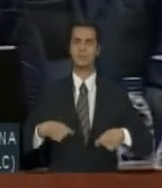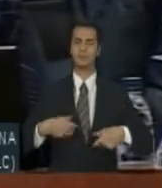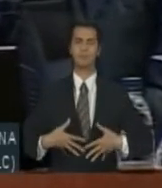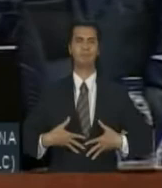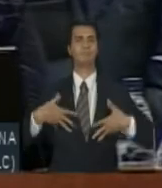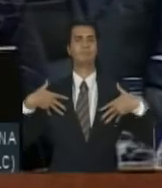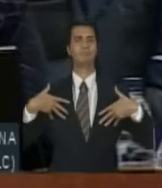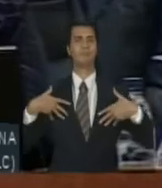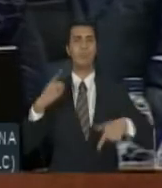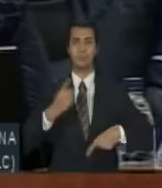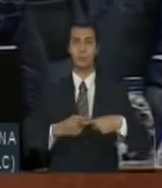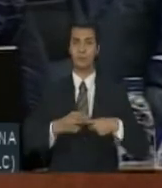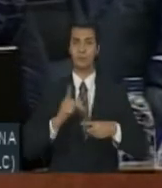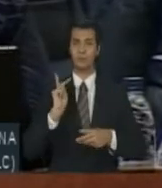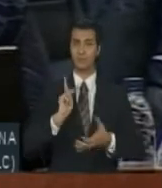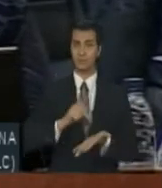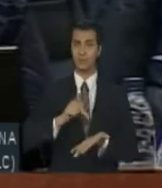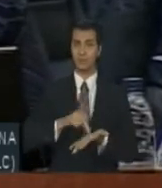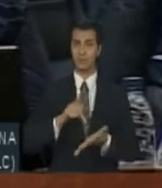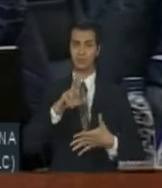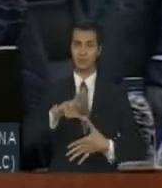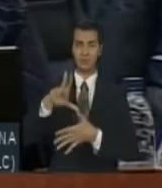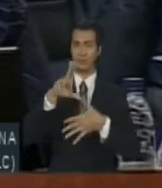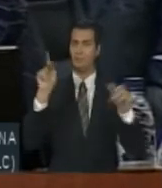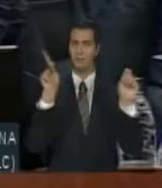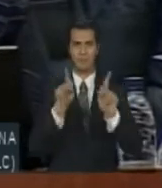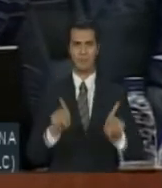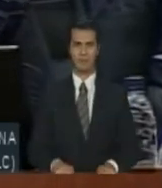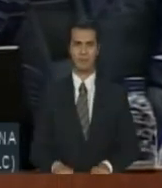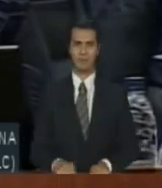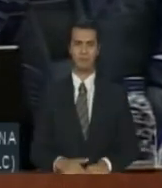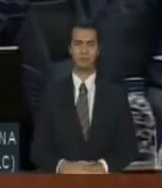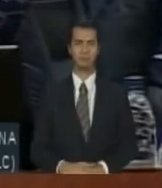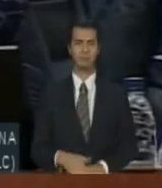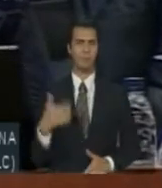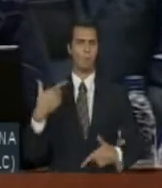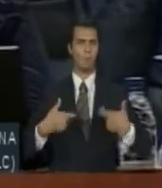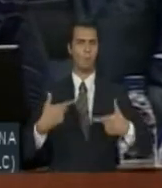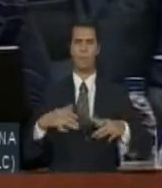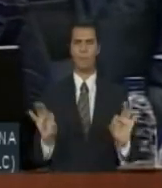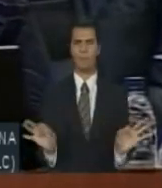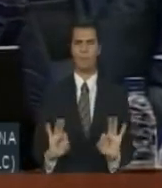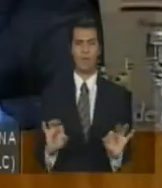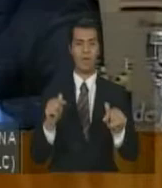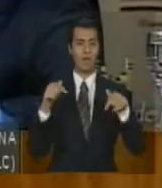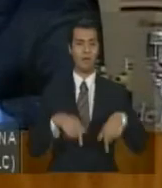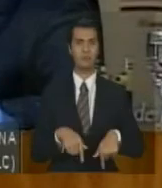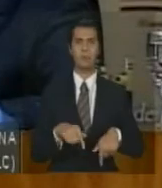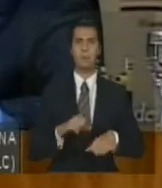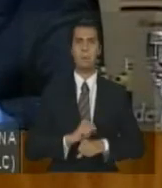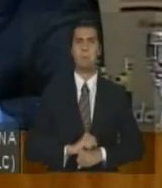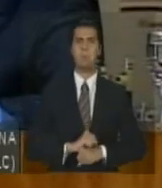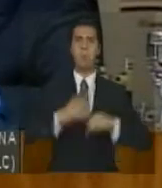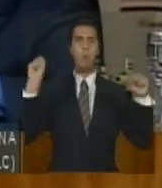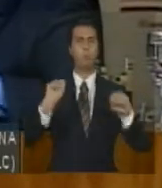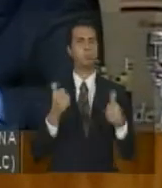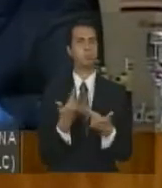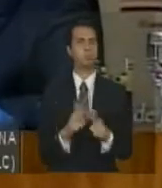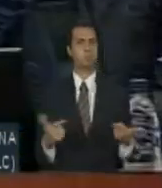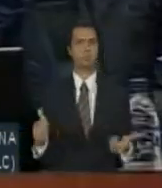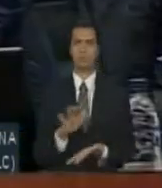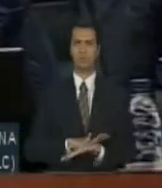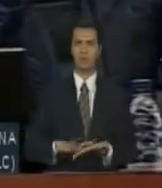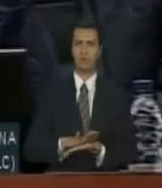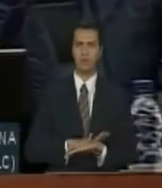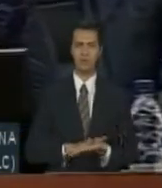de fato somos uma zona de paz. Uma zona livre de armas de destruição em massa.